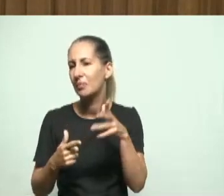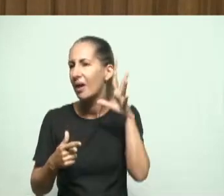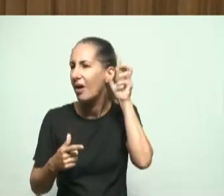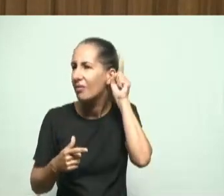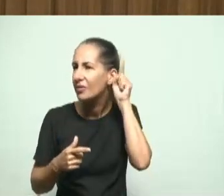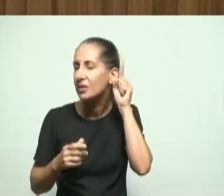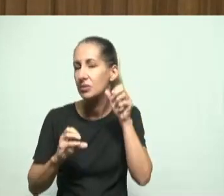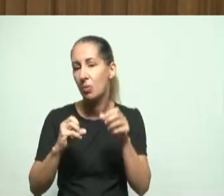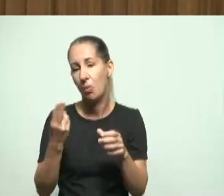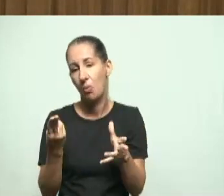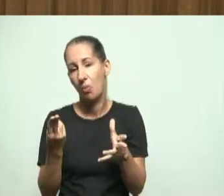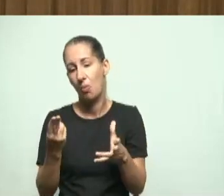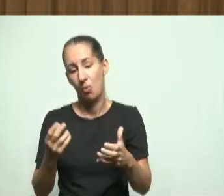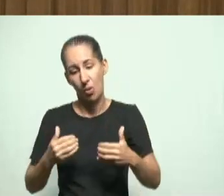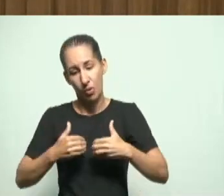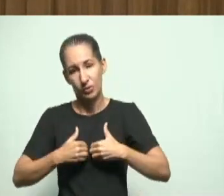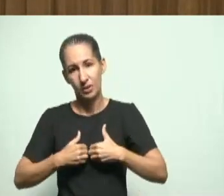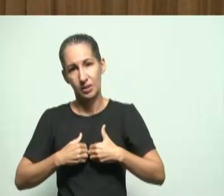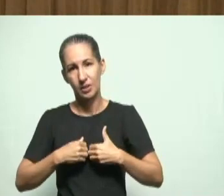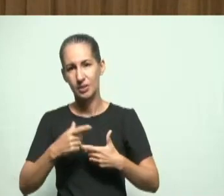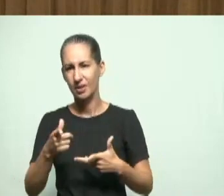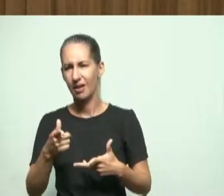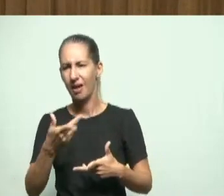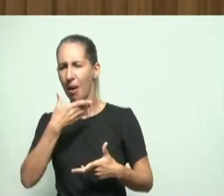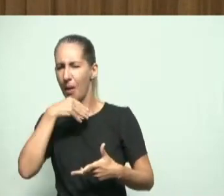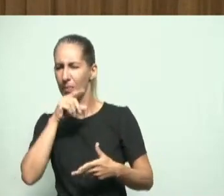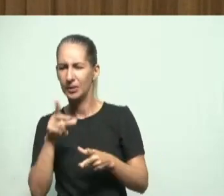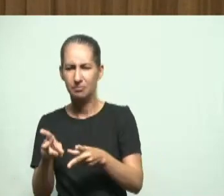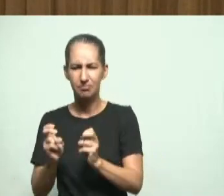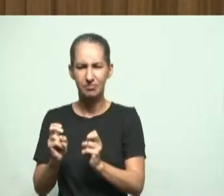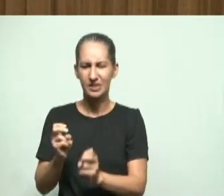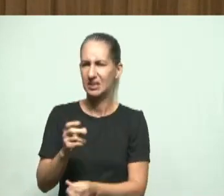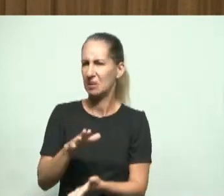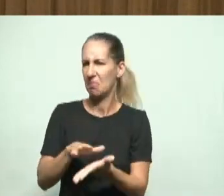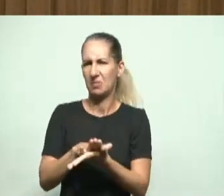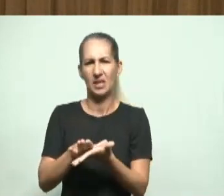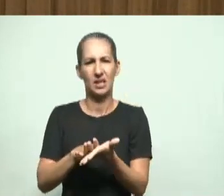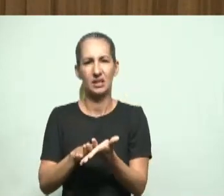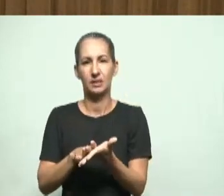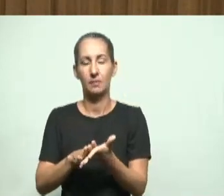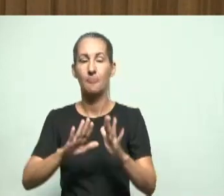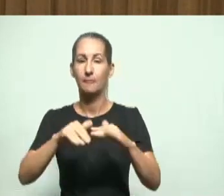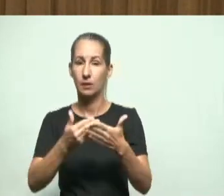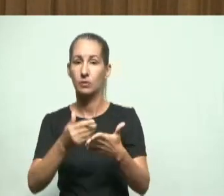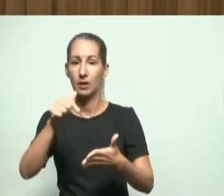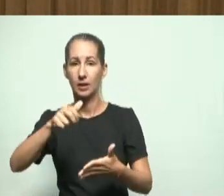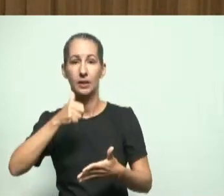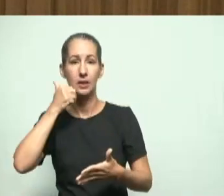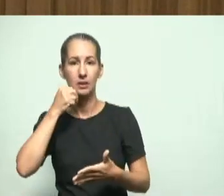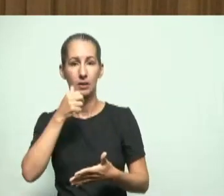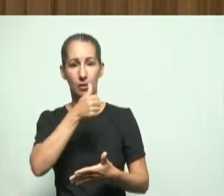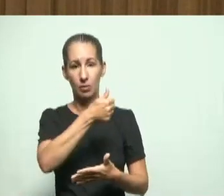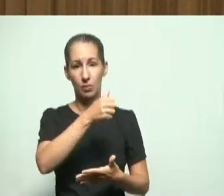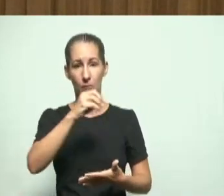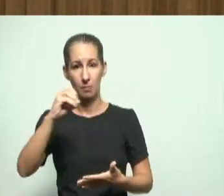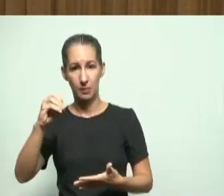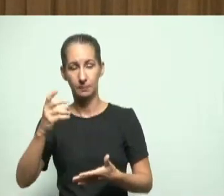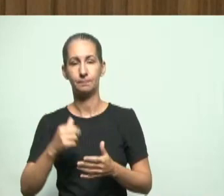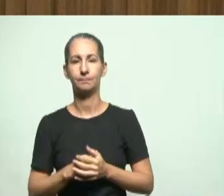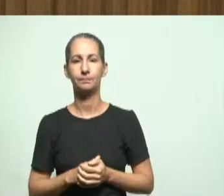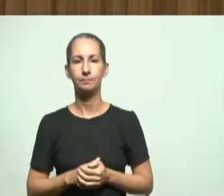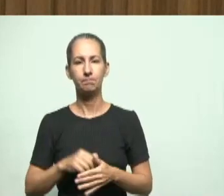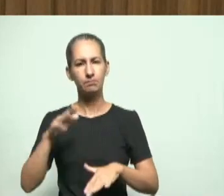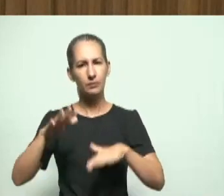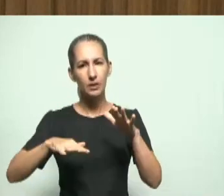é autista e o pai não percebeu, a mãe não percebeu ainda. Nós temos numa escola em Natal, numa escola com 1.000 pessoas, em